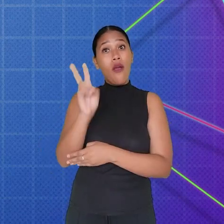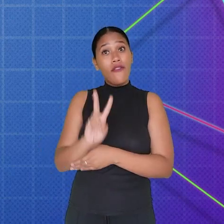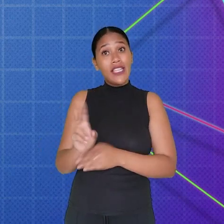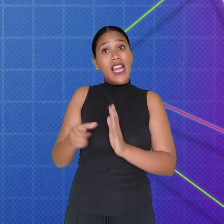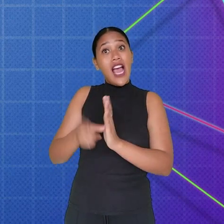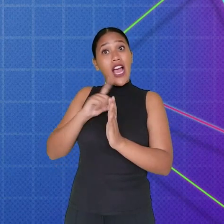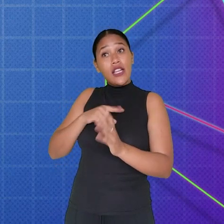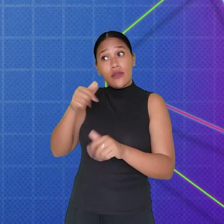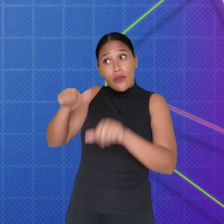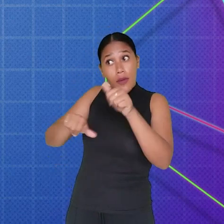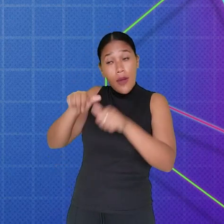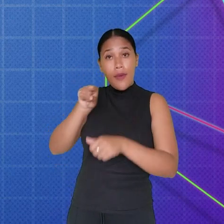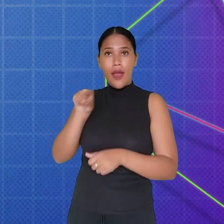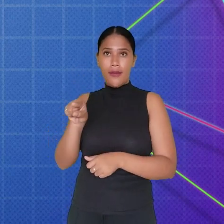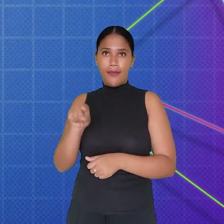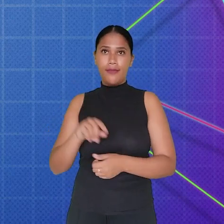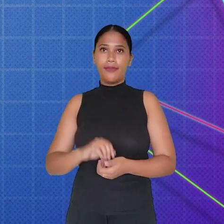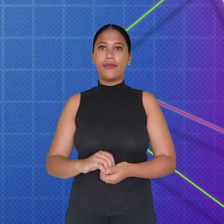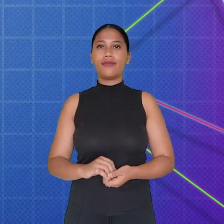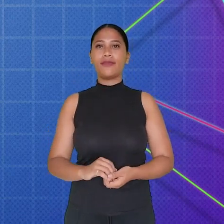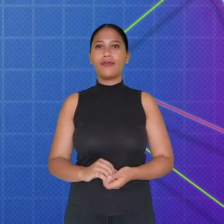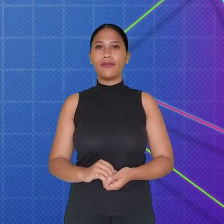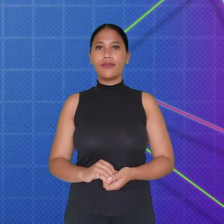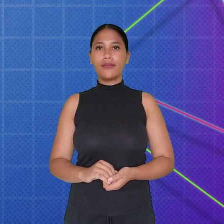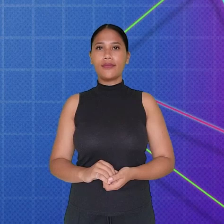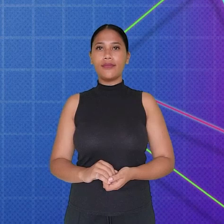da verificação do código.